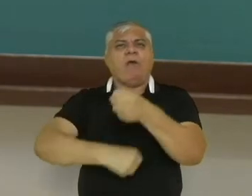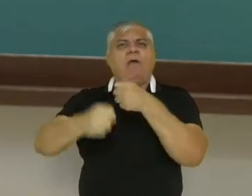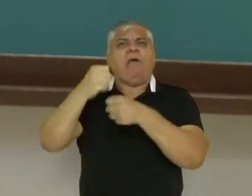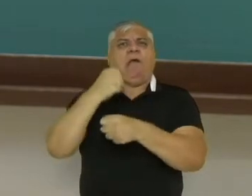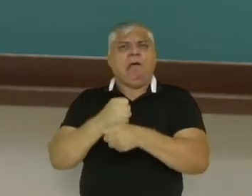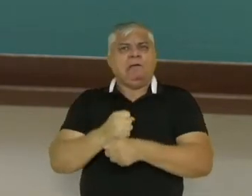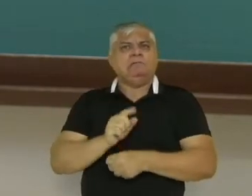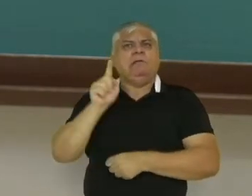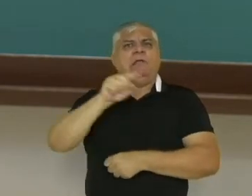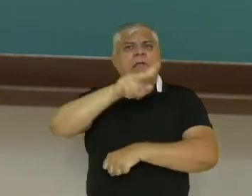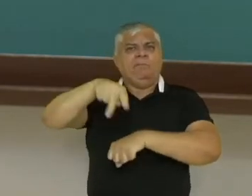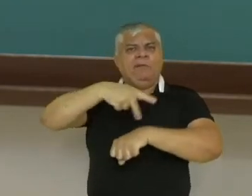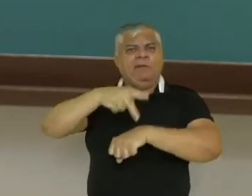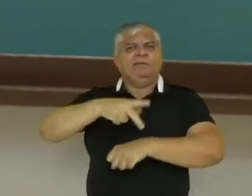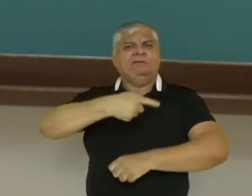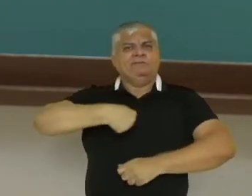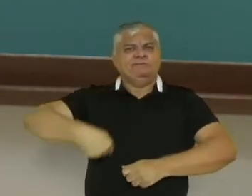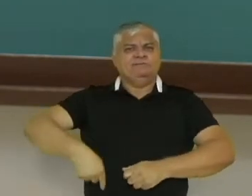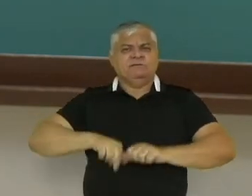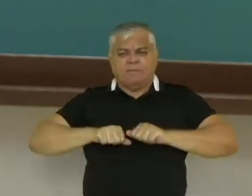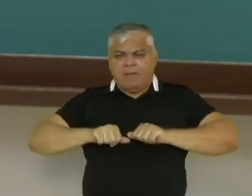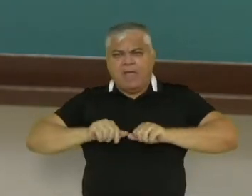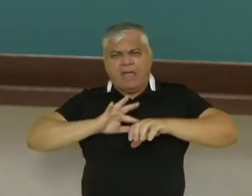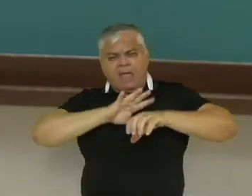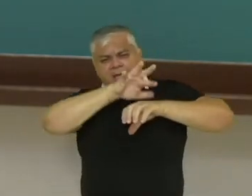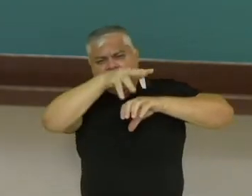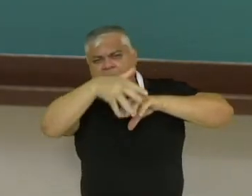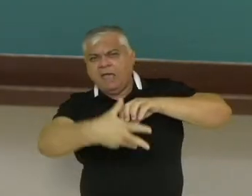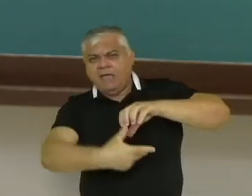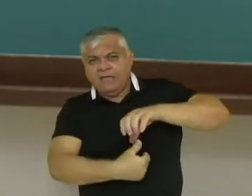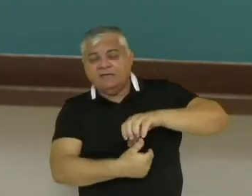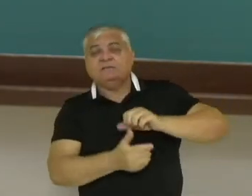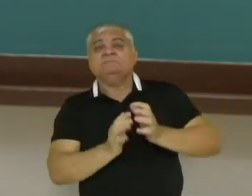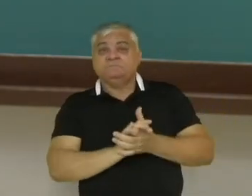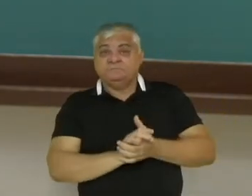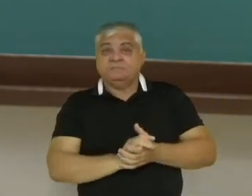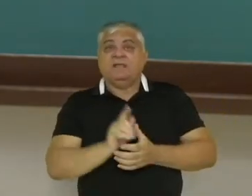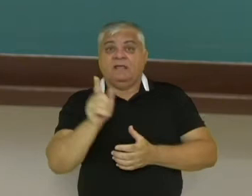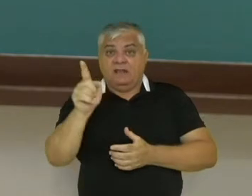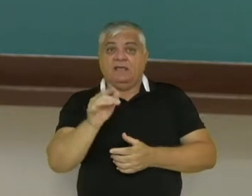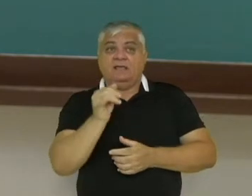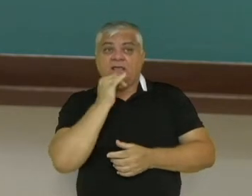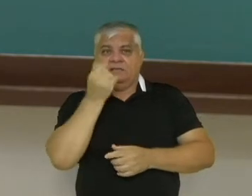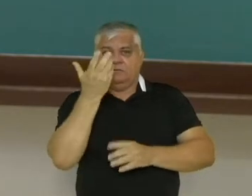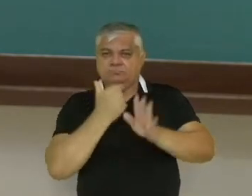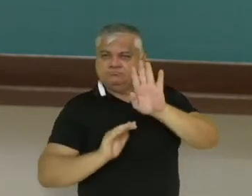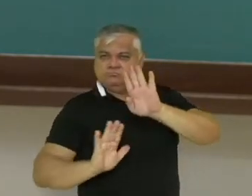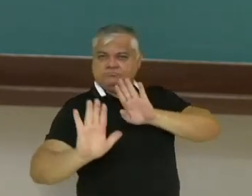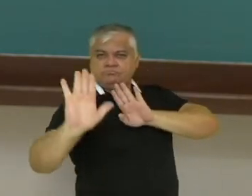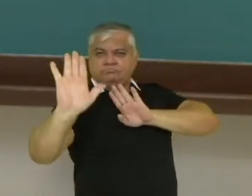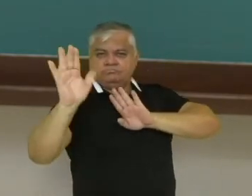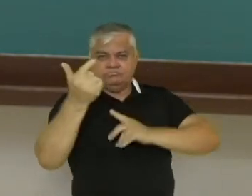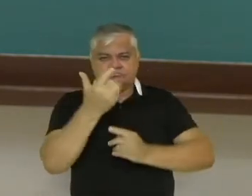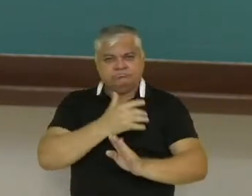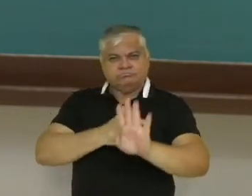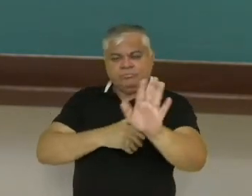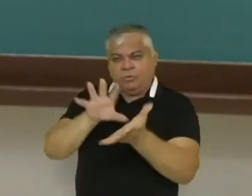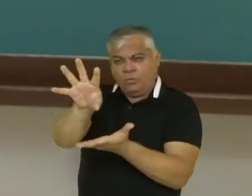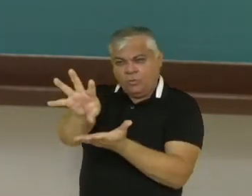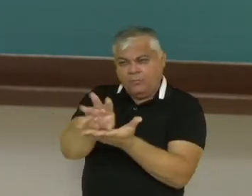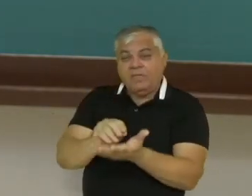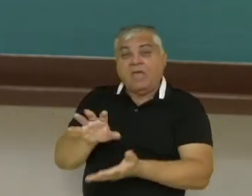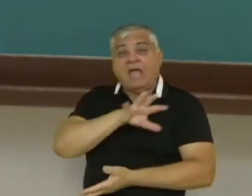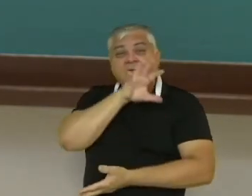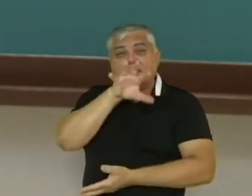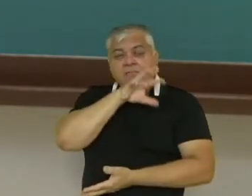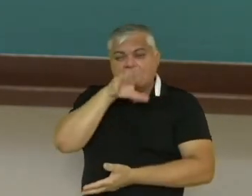Mongólia, espalhando-se pela China. Então a Kung Fu lá, que é uma luta mais, né, que eles imitam os animais e tudo, então ela